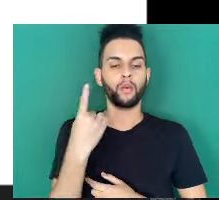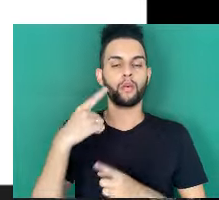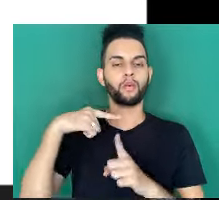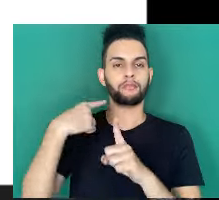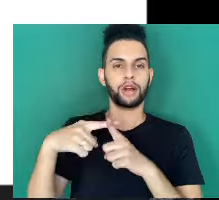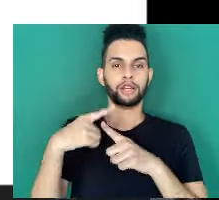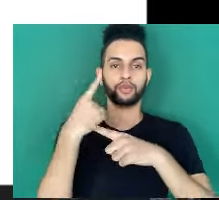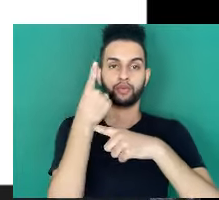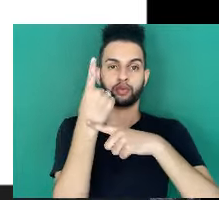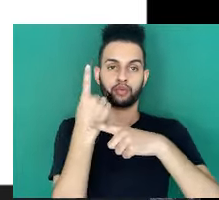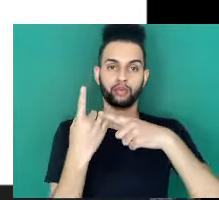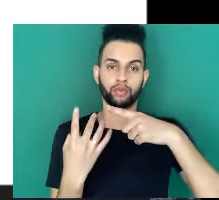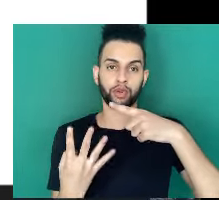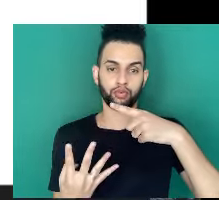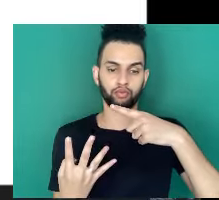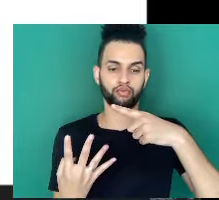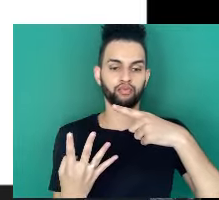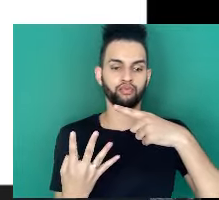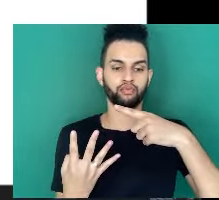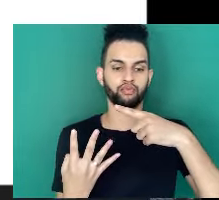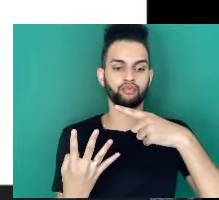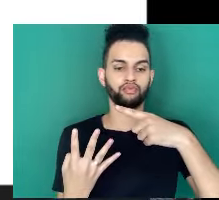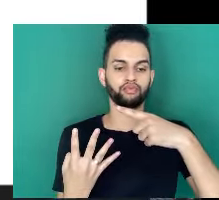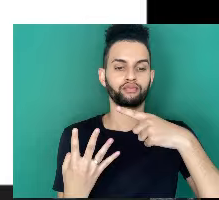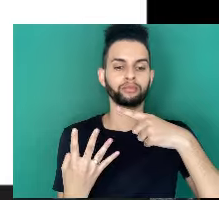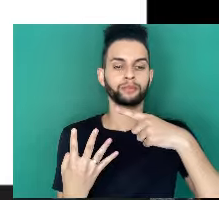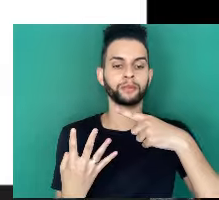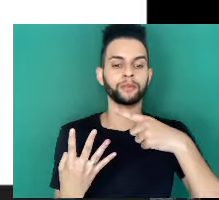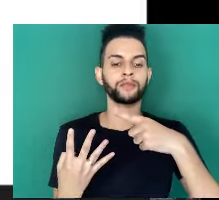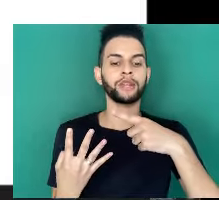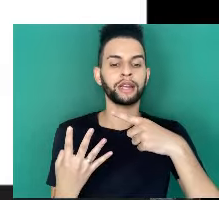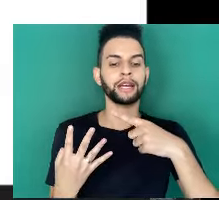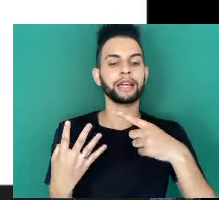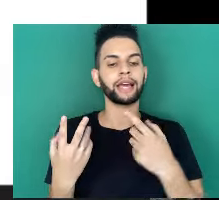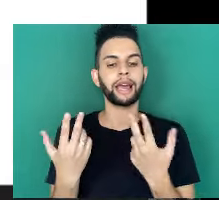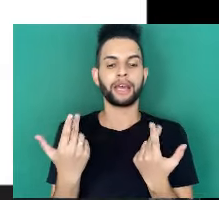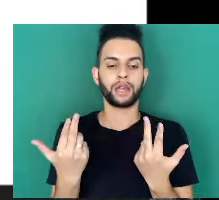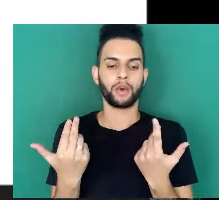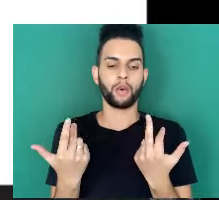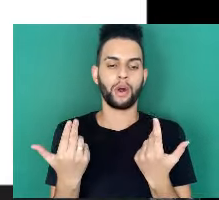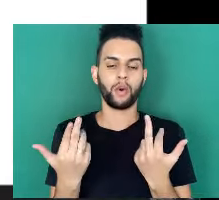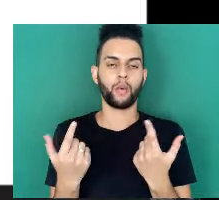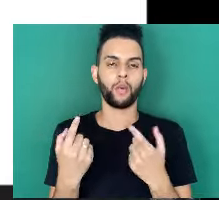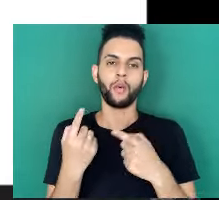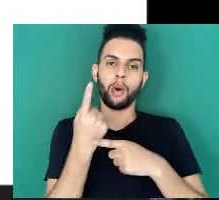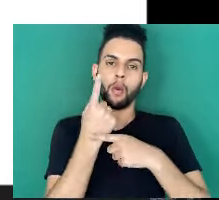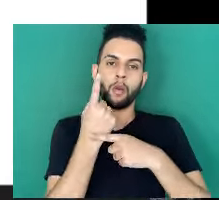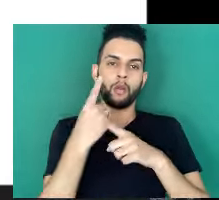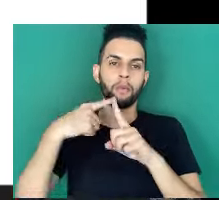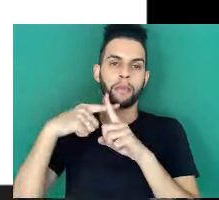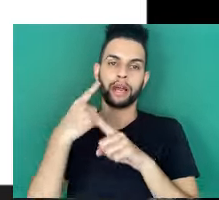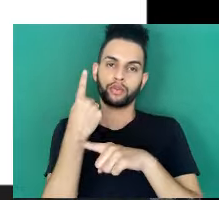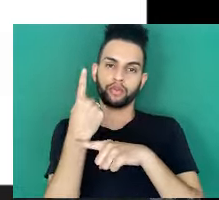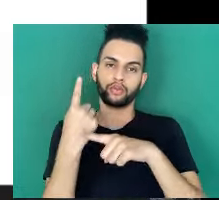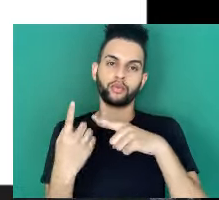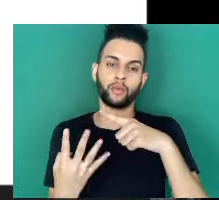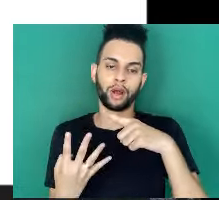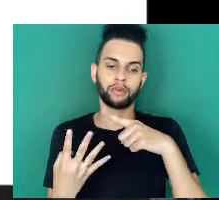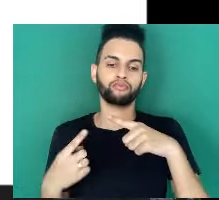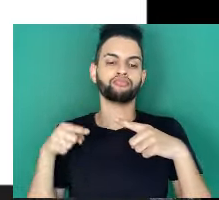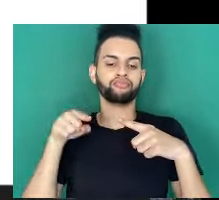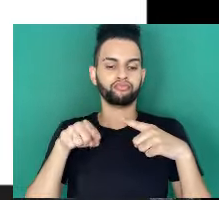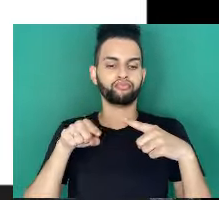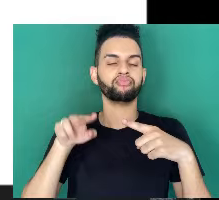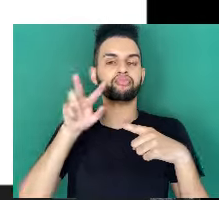de 1, né? Que é igual a 1 mais 1/4. Então, esse daqui vai ser o primeiro